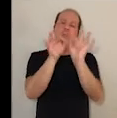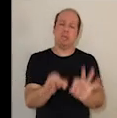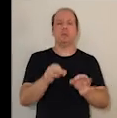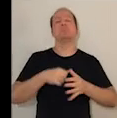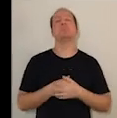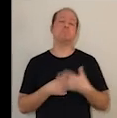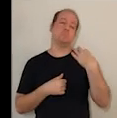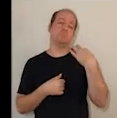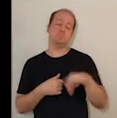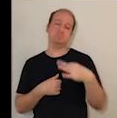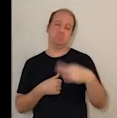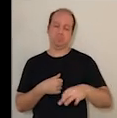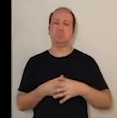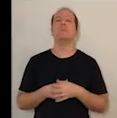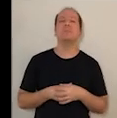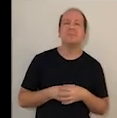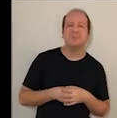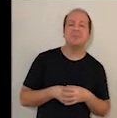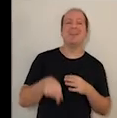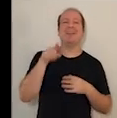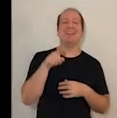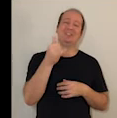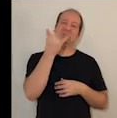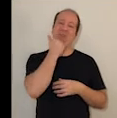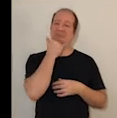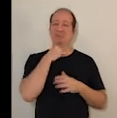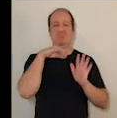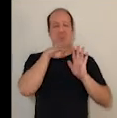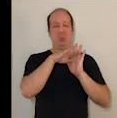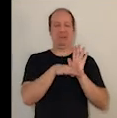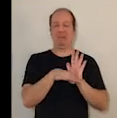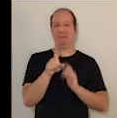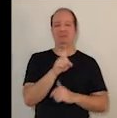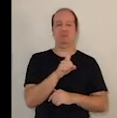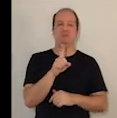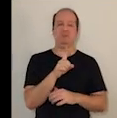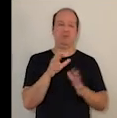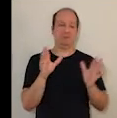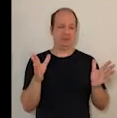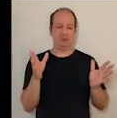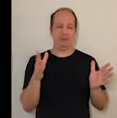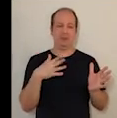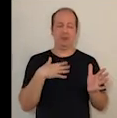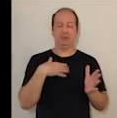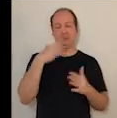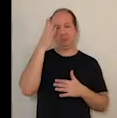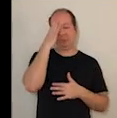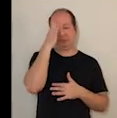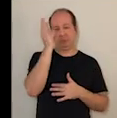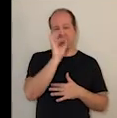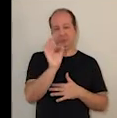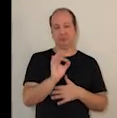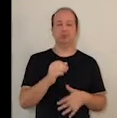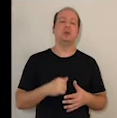lei. Perfeito. Isso não estava no programa. Vou me raspar daqui enquanto há tempo.